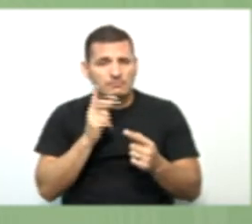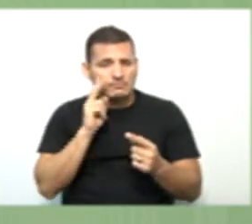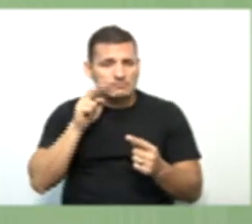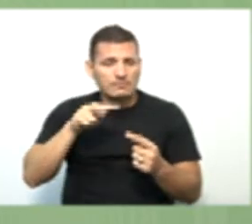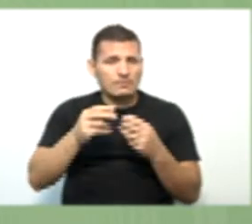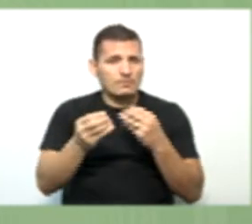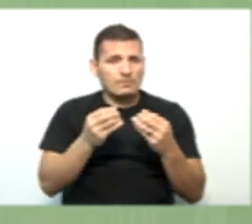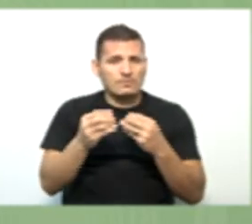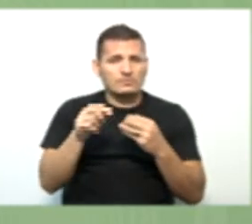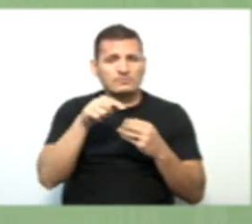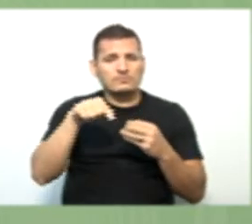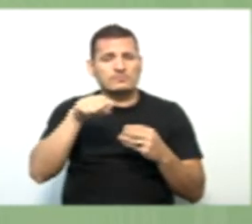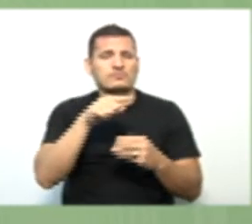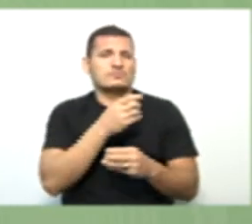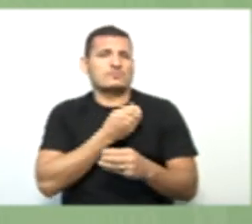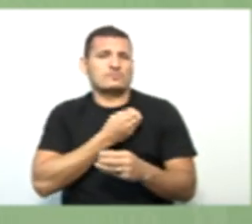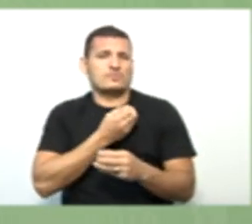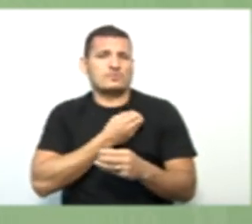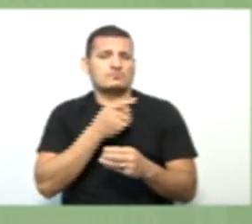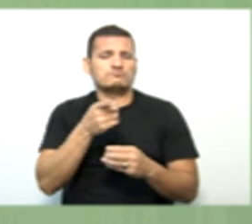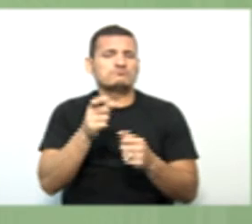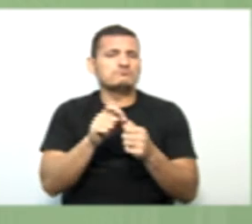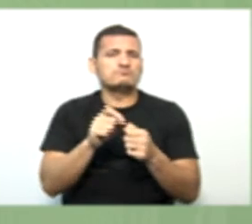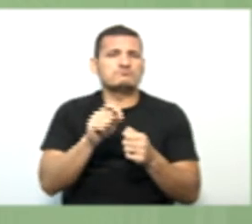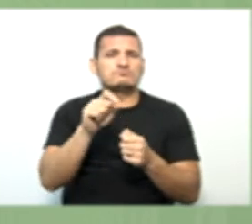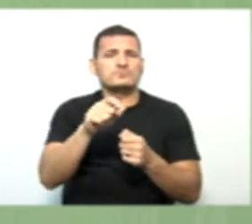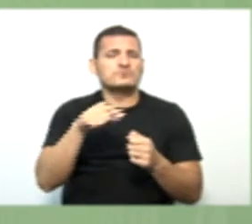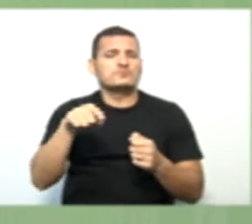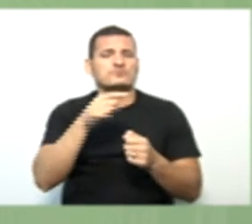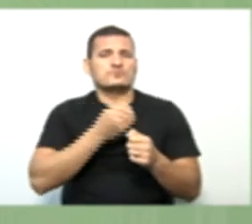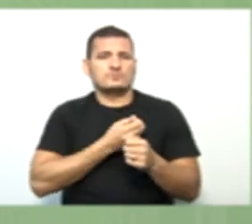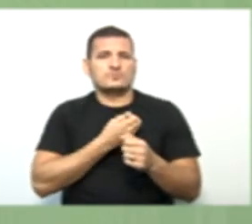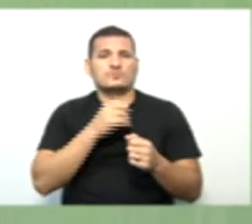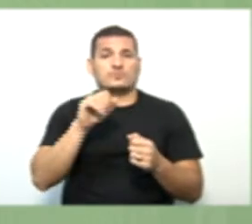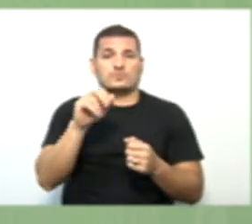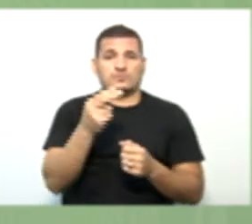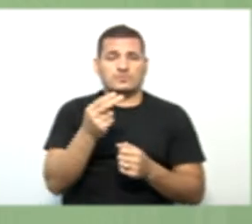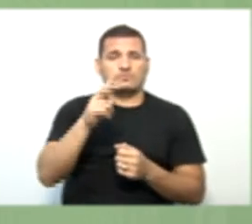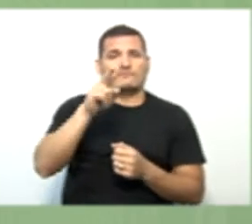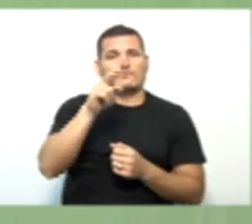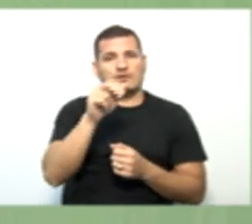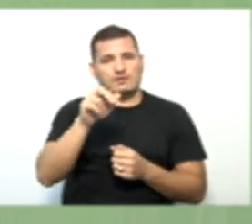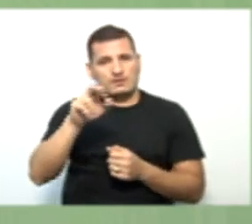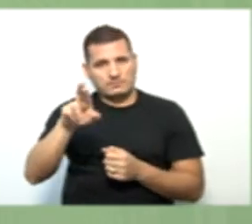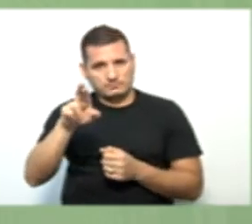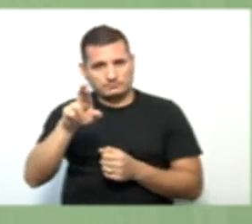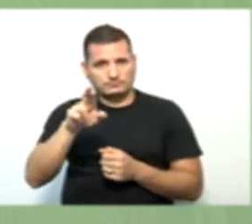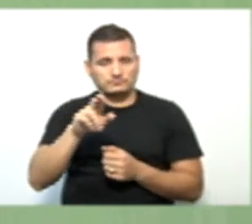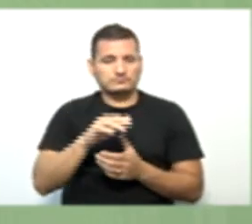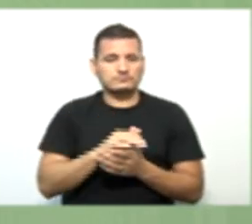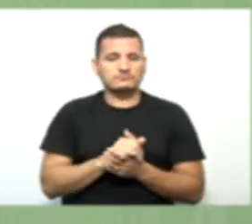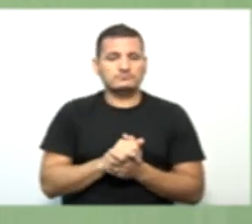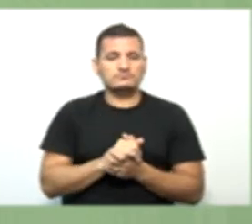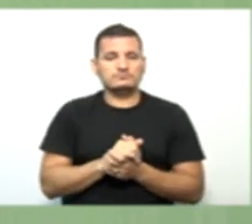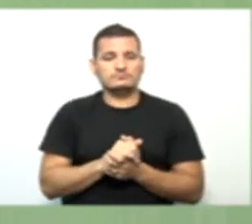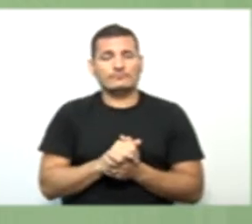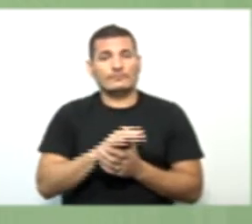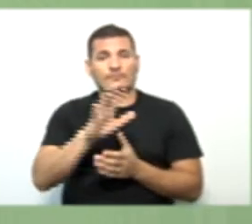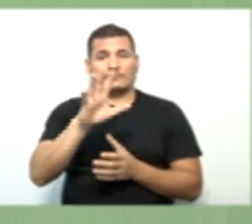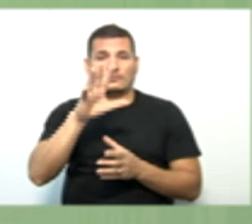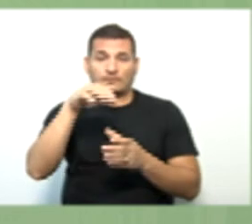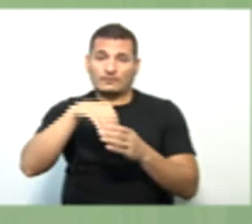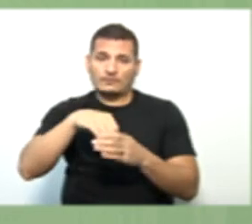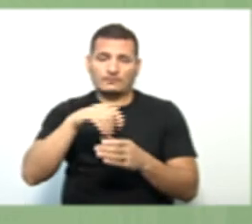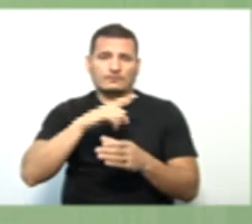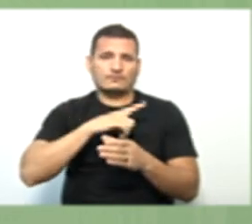esses números, certo? O que nós vamos poder fazer com esses números ou com essas variáveis, desculpa, né? Então, as operações estão embutidas